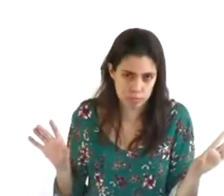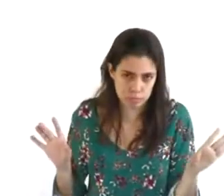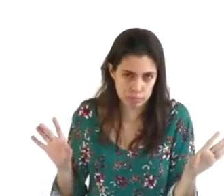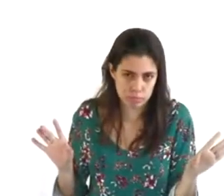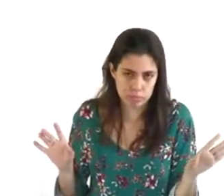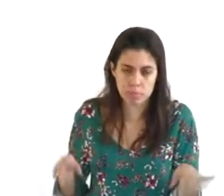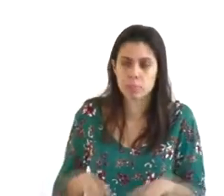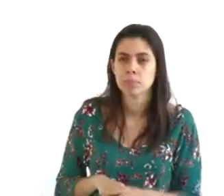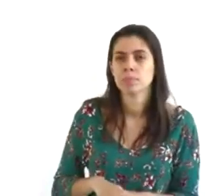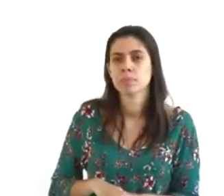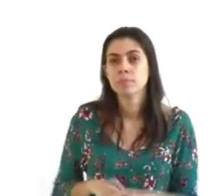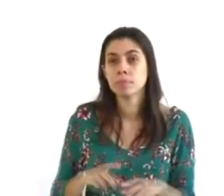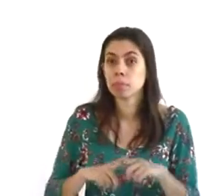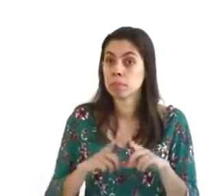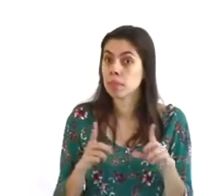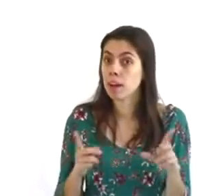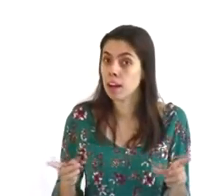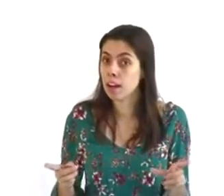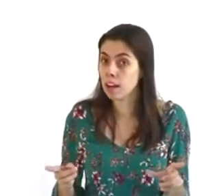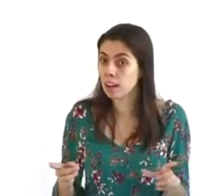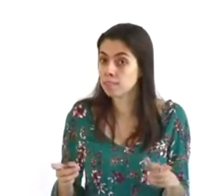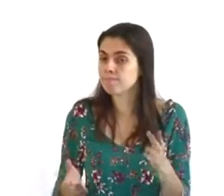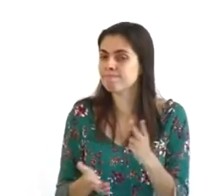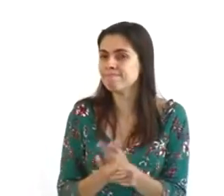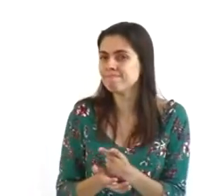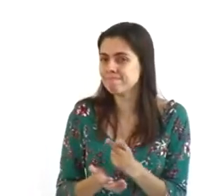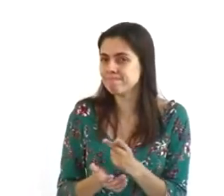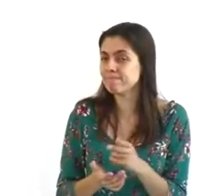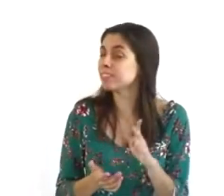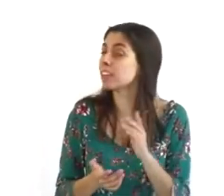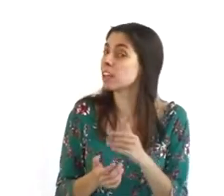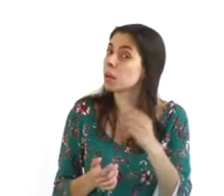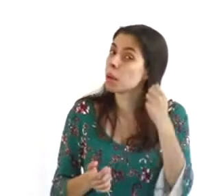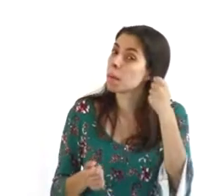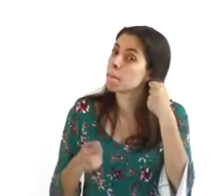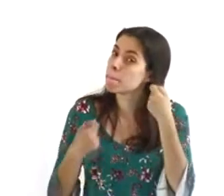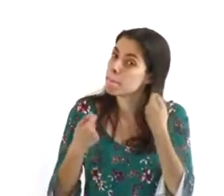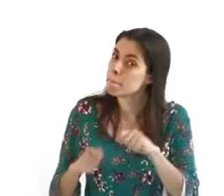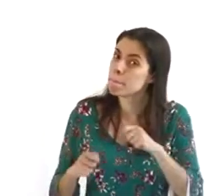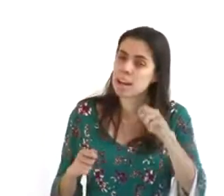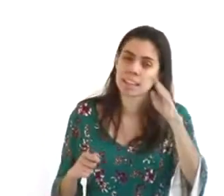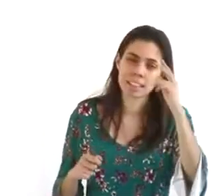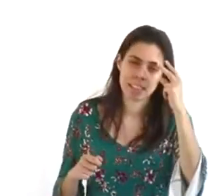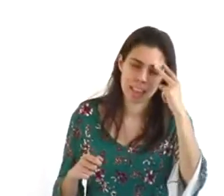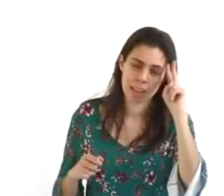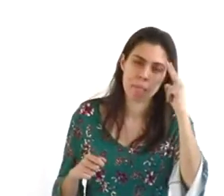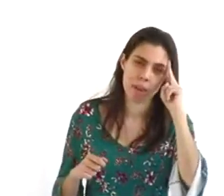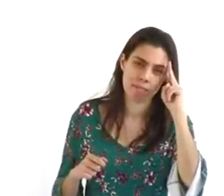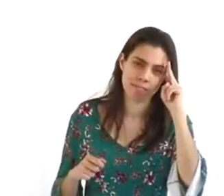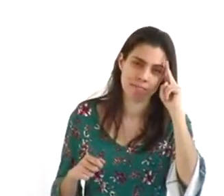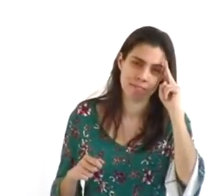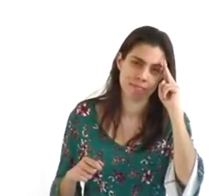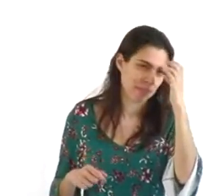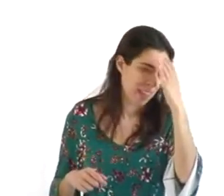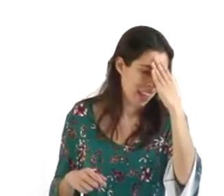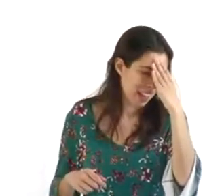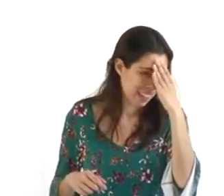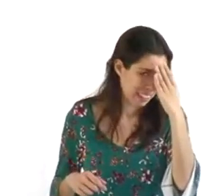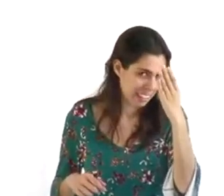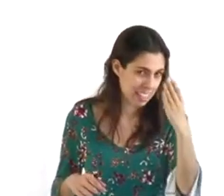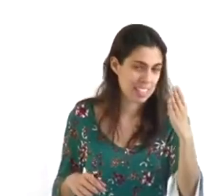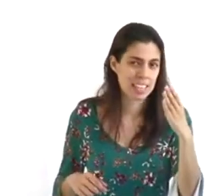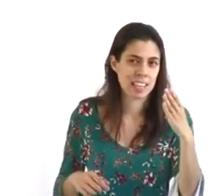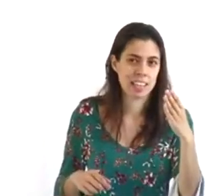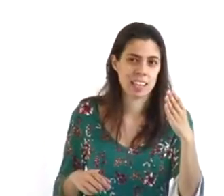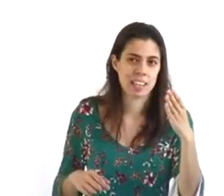isso. Mas nós não podemos transformar essa semana e este dia apenas nessa área. Claro que agradecemos a Deus pelo que Ele nos